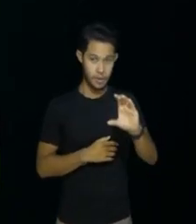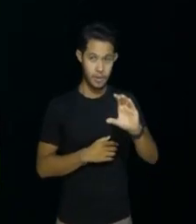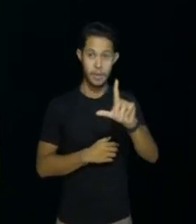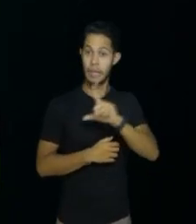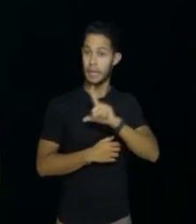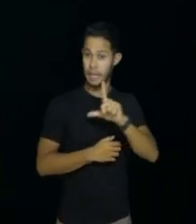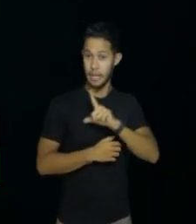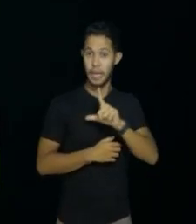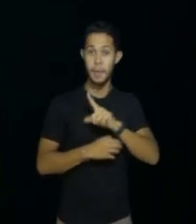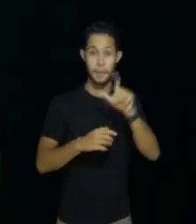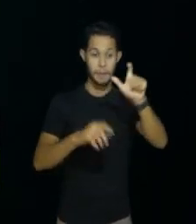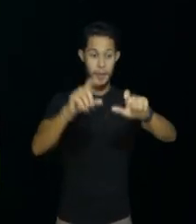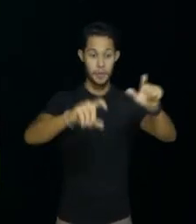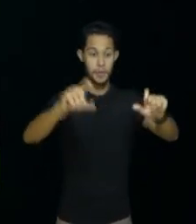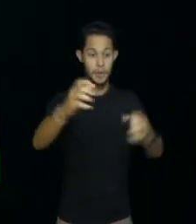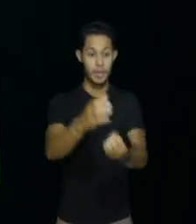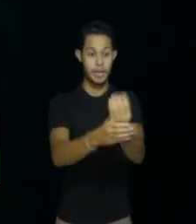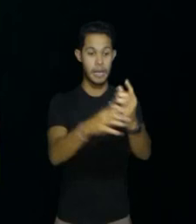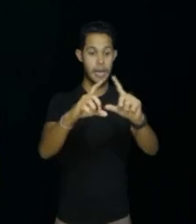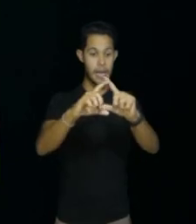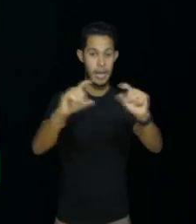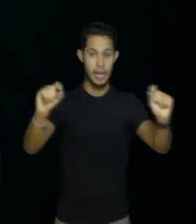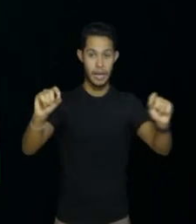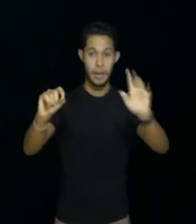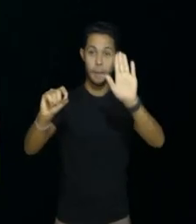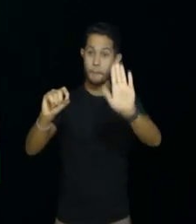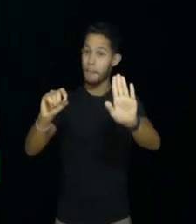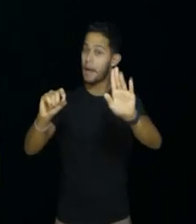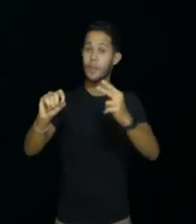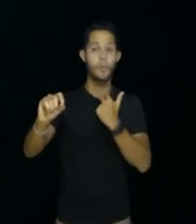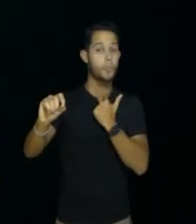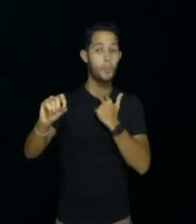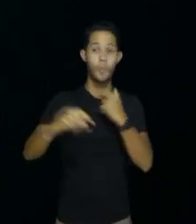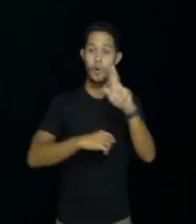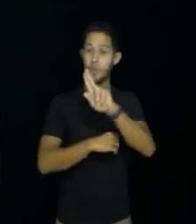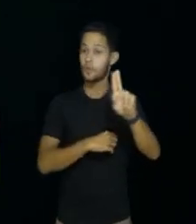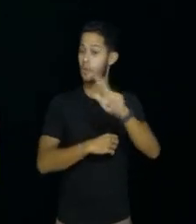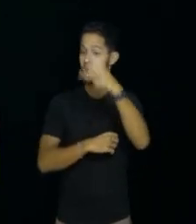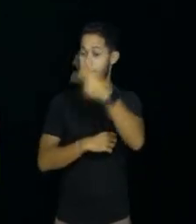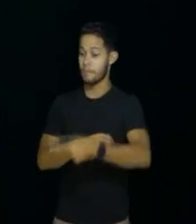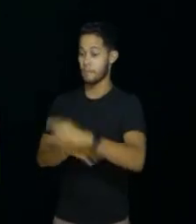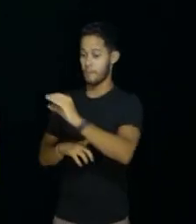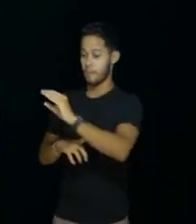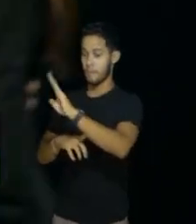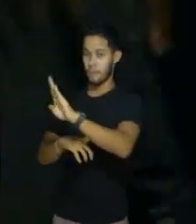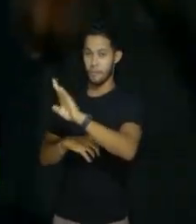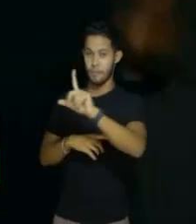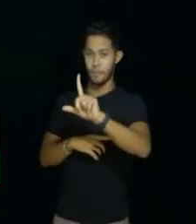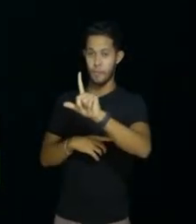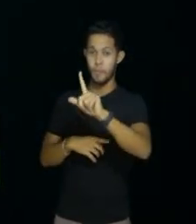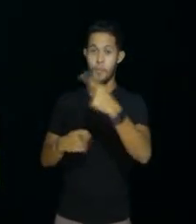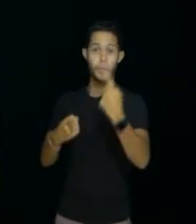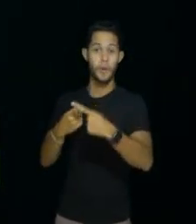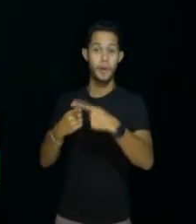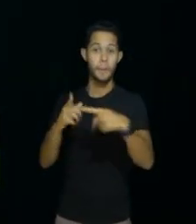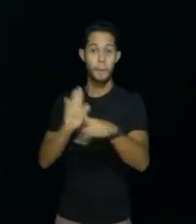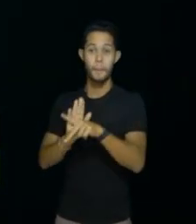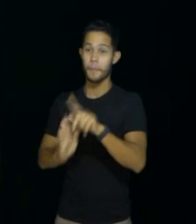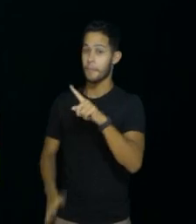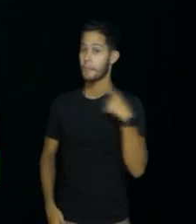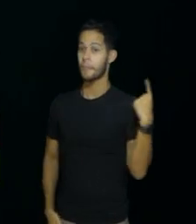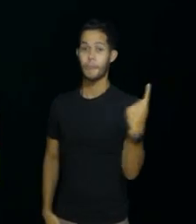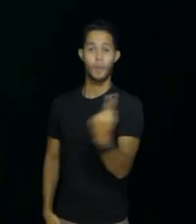Blumenau. E isso é um produto nosso, é um produto catarinense, e entendo que nós temos que lutar por aquilo que é nosso, por aquilo que os